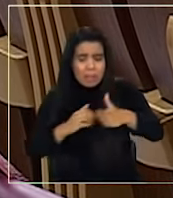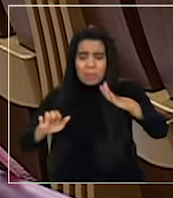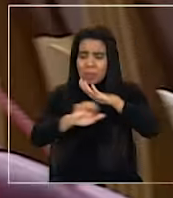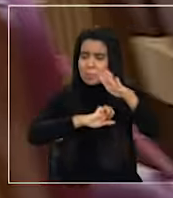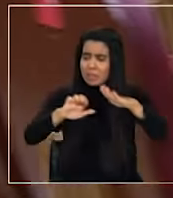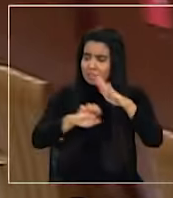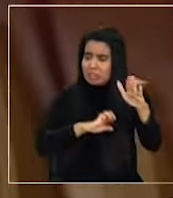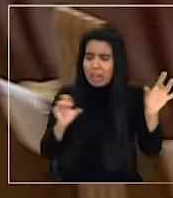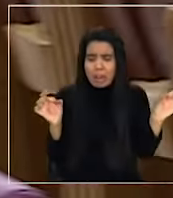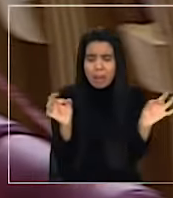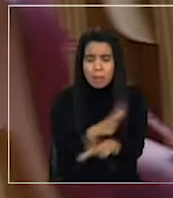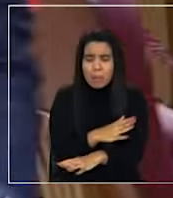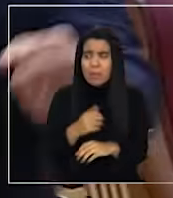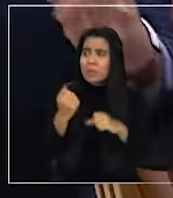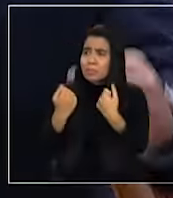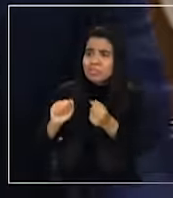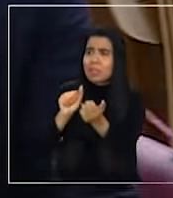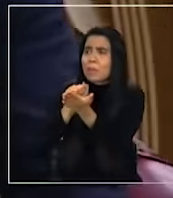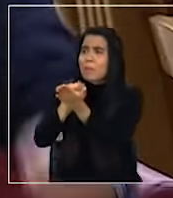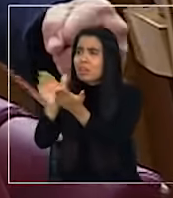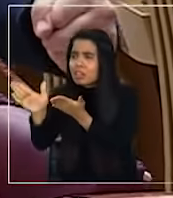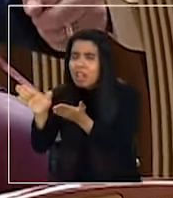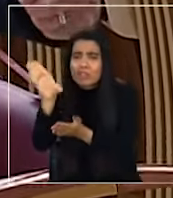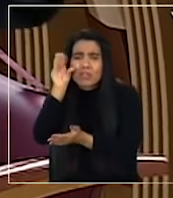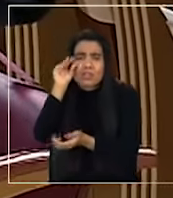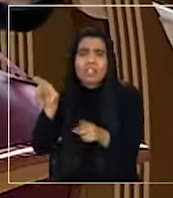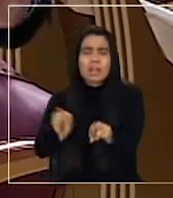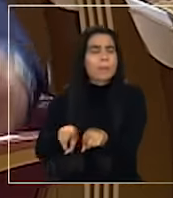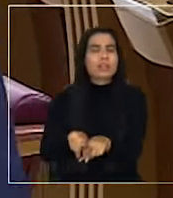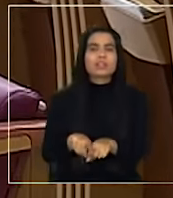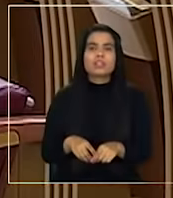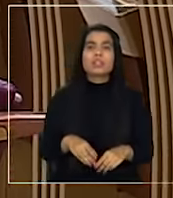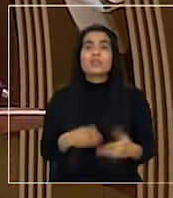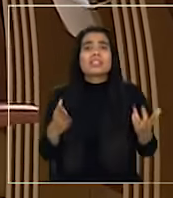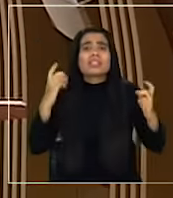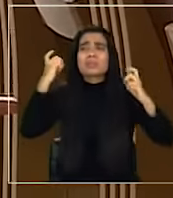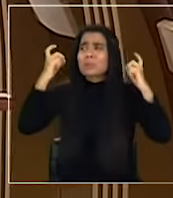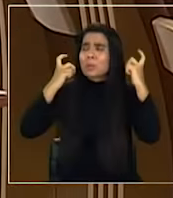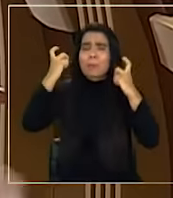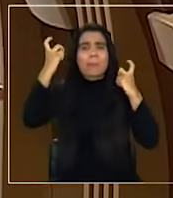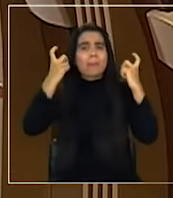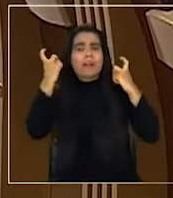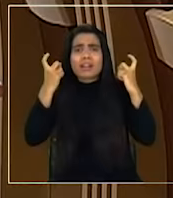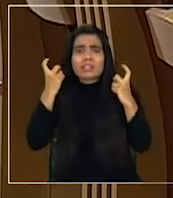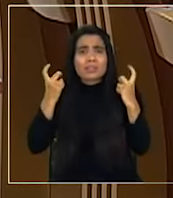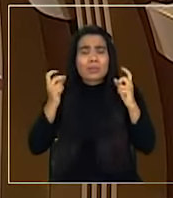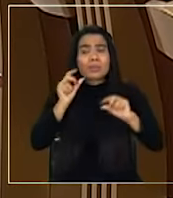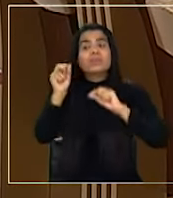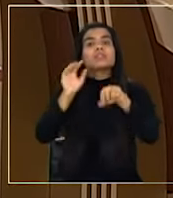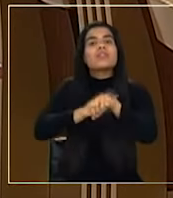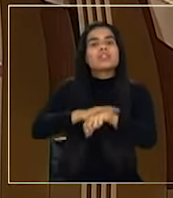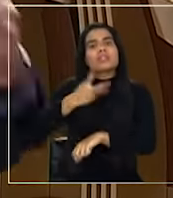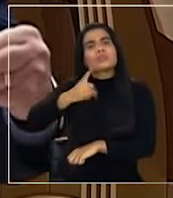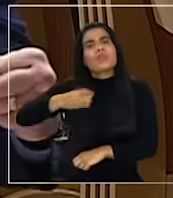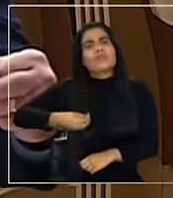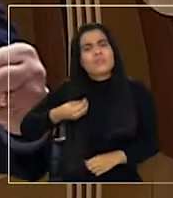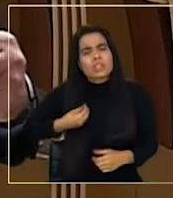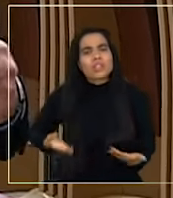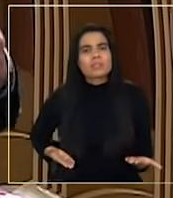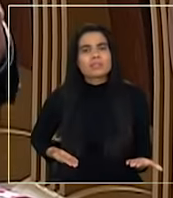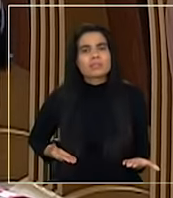que mandar meus funcionários embora, fui mandado embora. Você que está aí preocupado, o que você vai fazer da sua vida? Meu amigo,